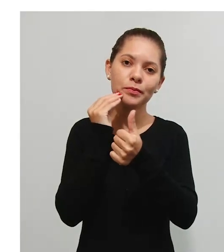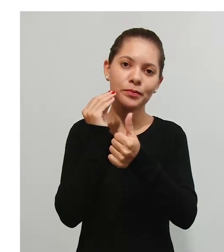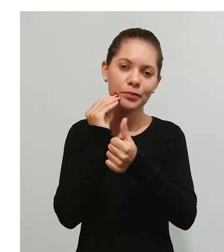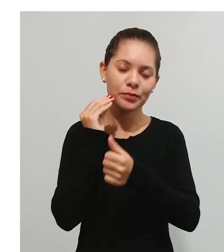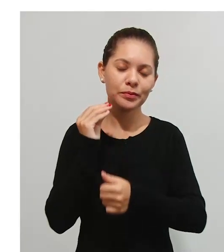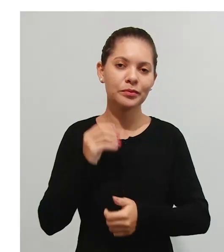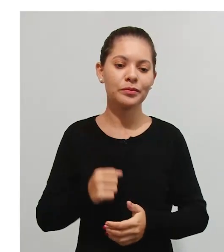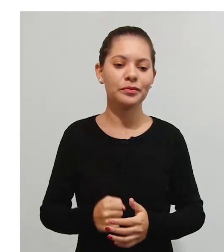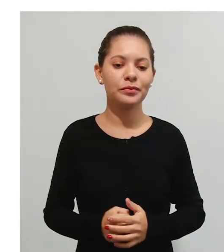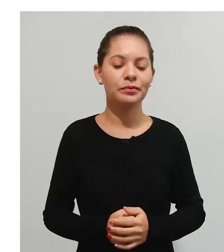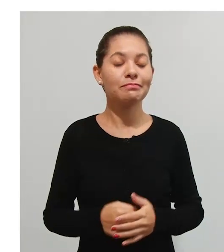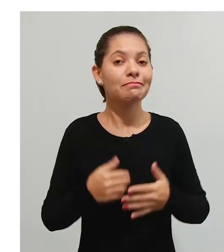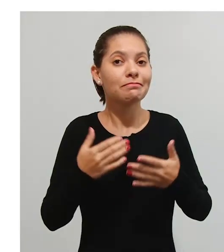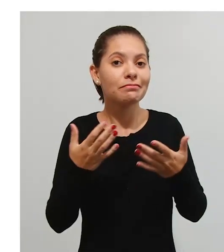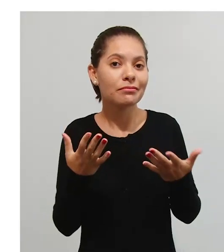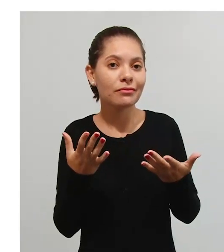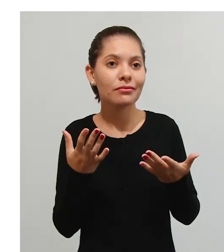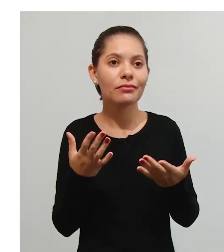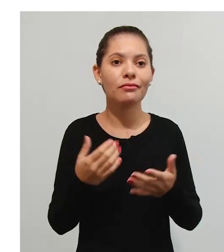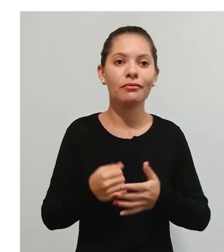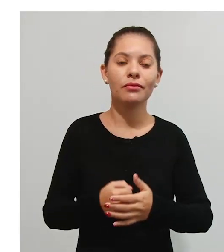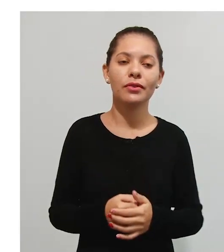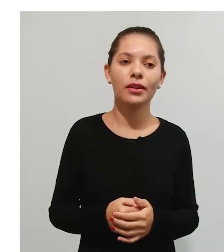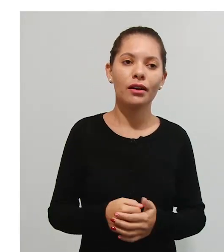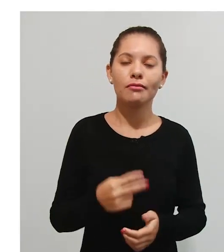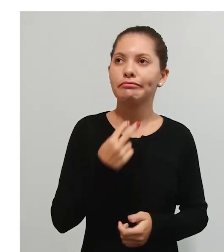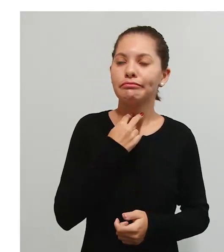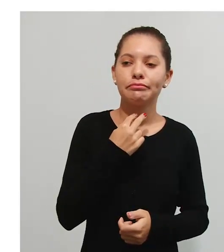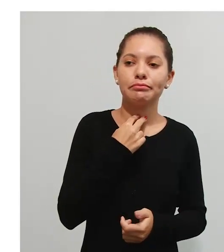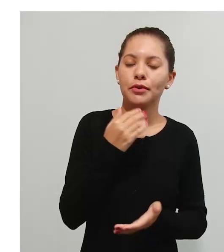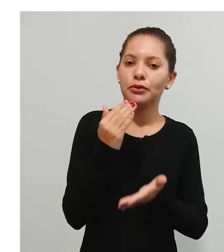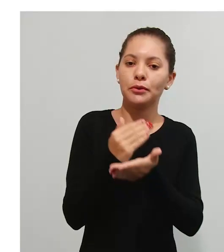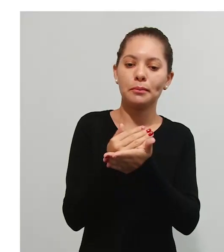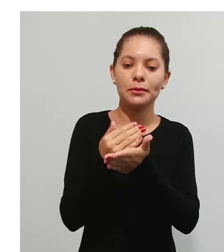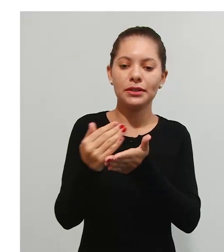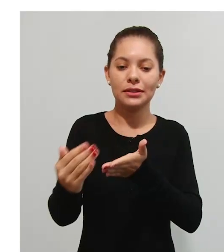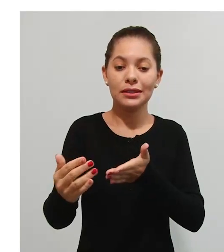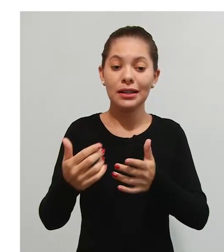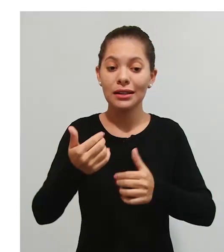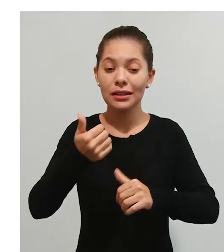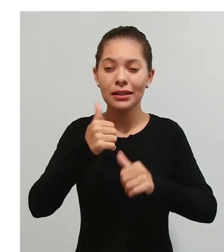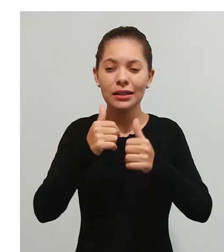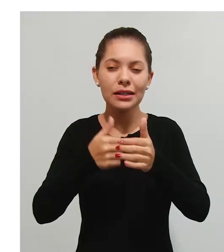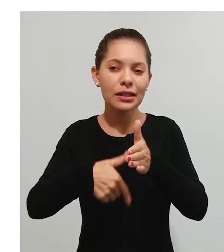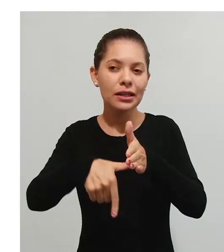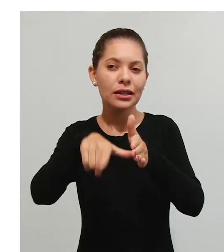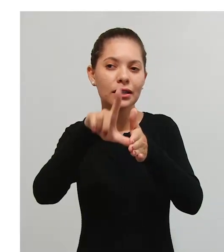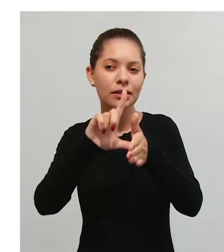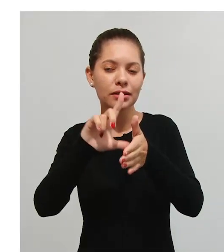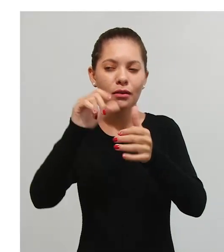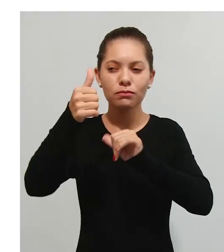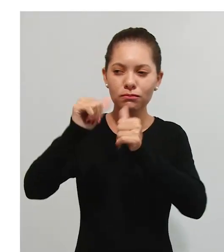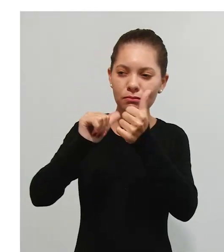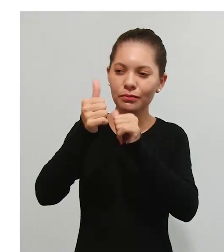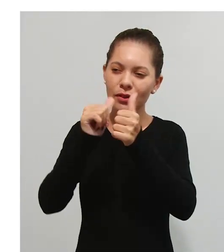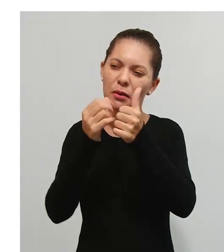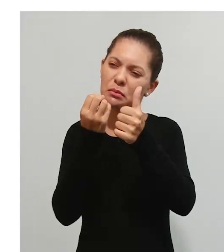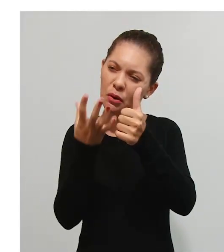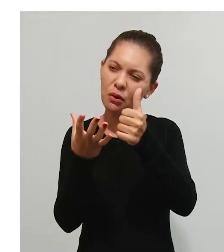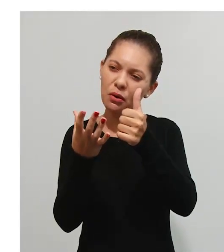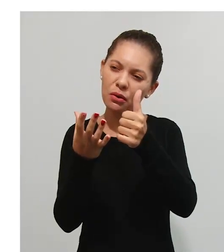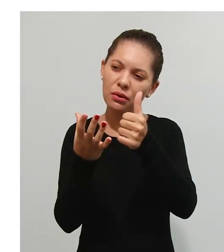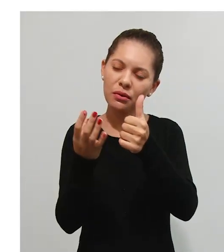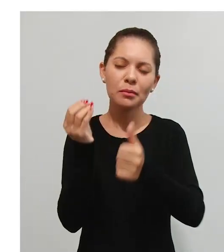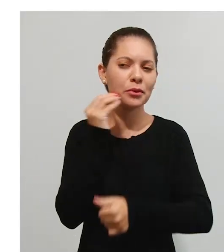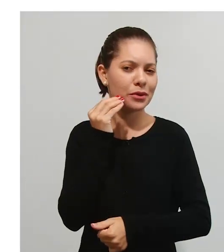a oportunidade. Então não tem como você iniciar um negócio se você não faz essa identificação, se você não avalia se